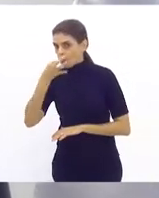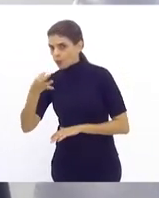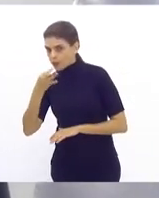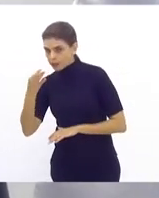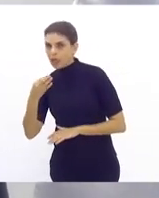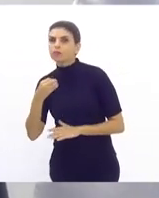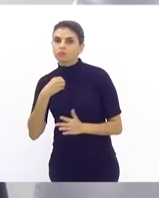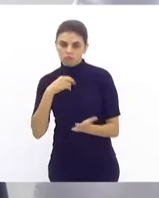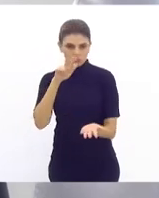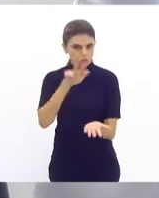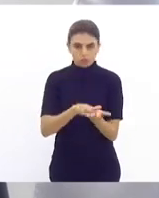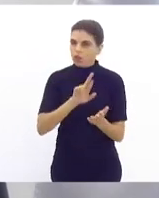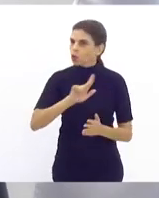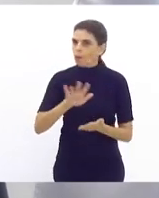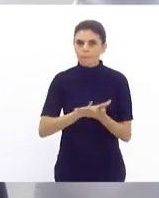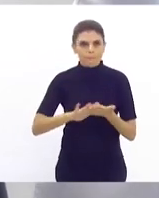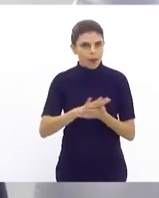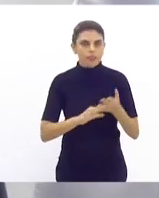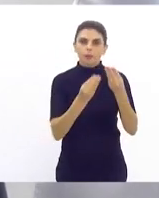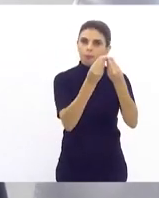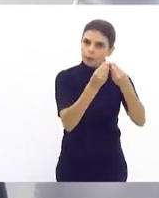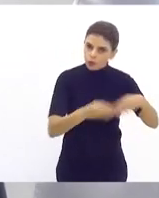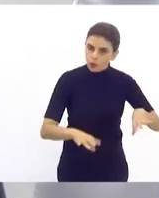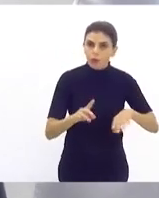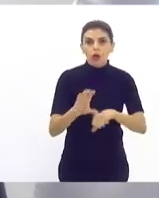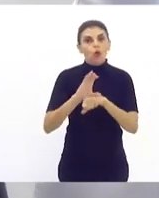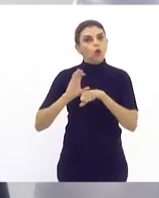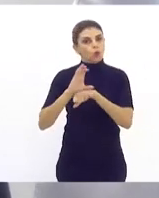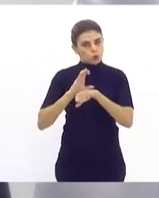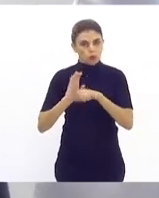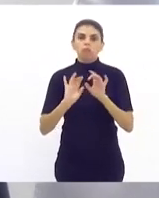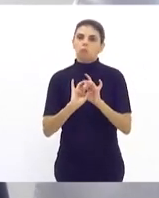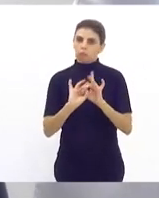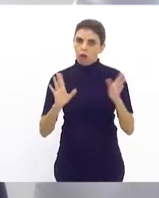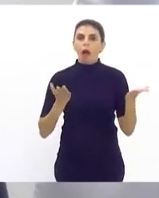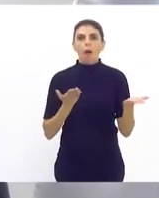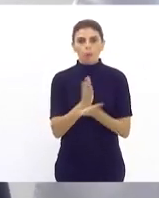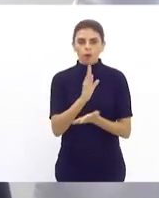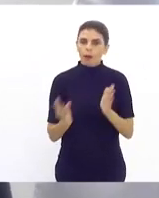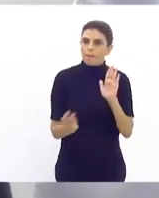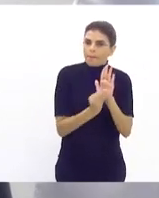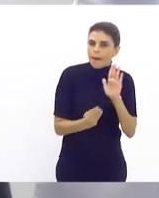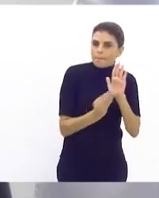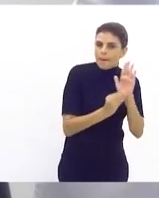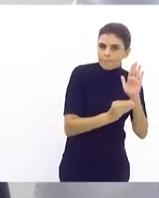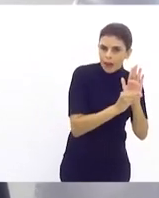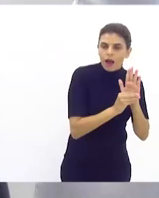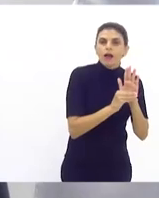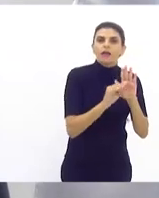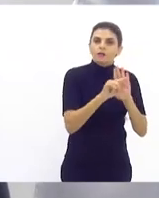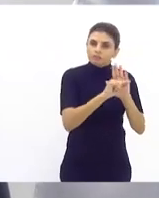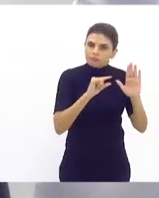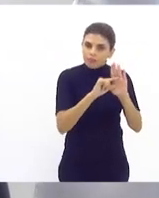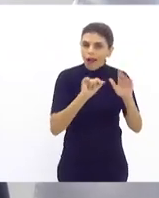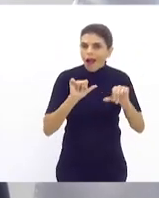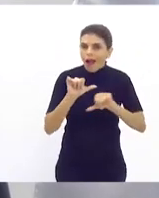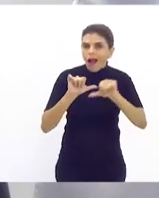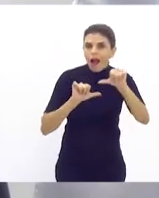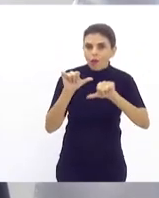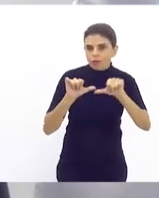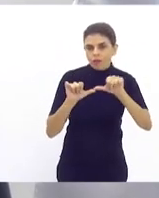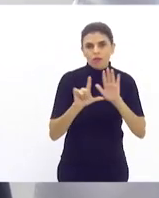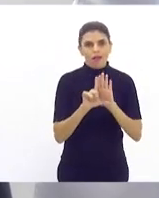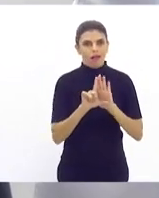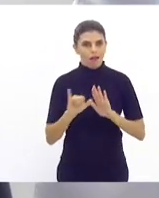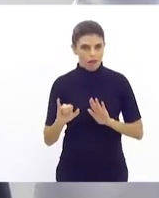o parecer não mais pela prejudicabilidade, mas pela constitucionalidade, com emendas, haja vista a alteração da lei apontada